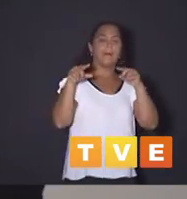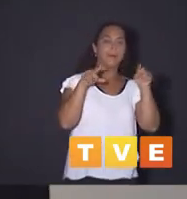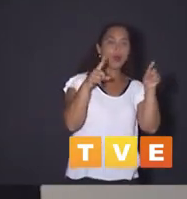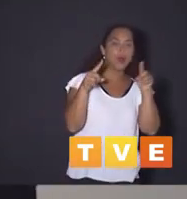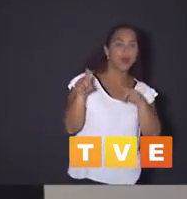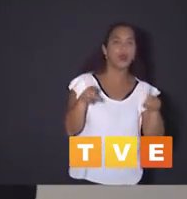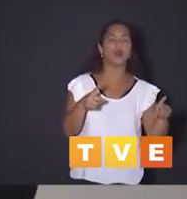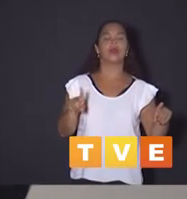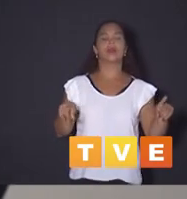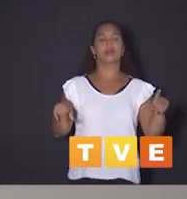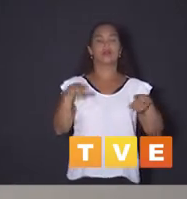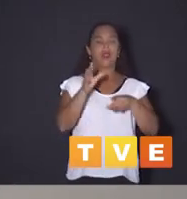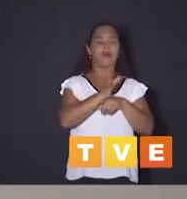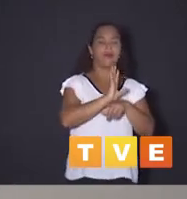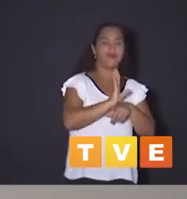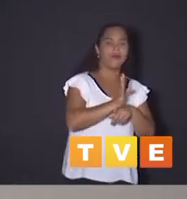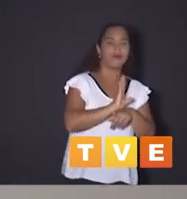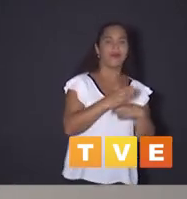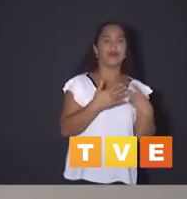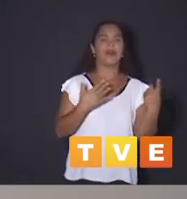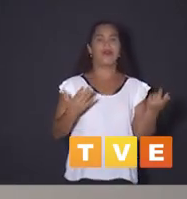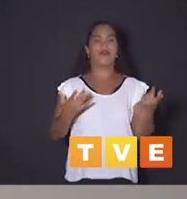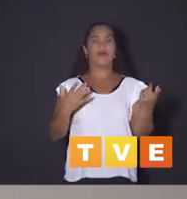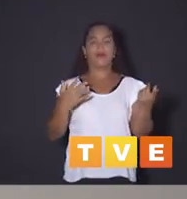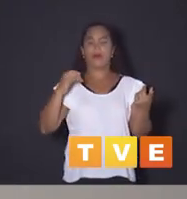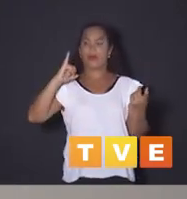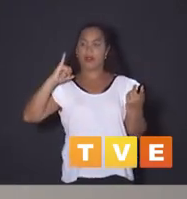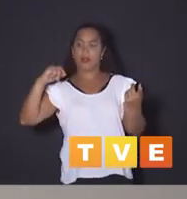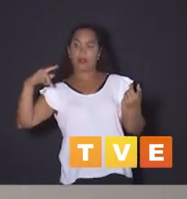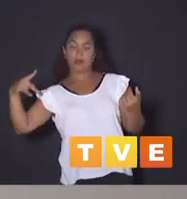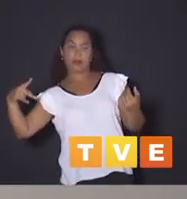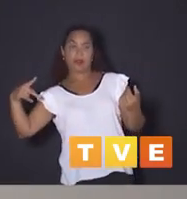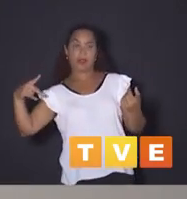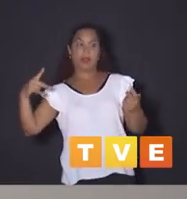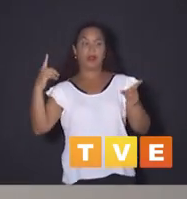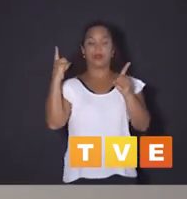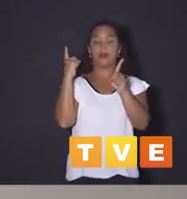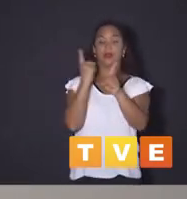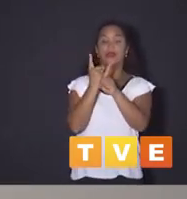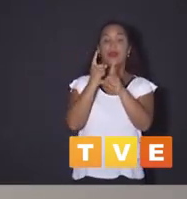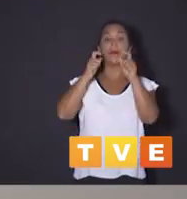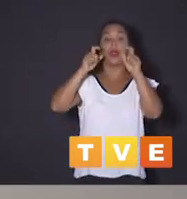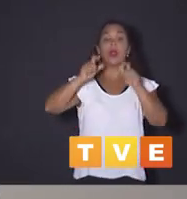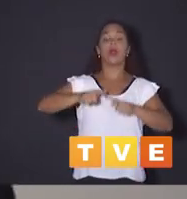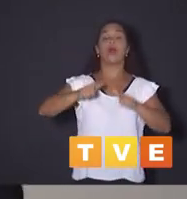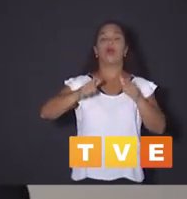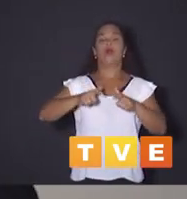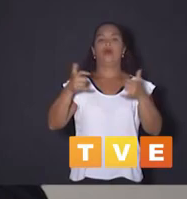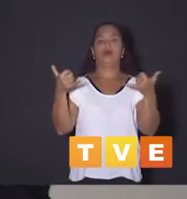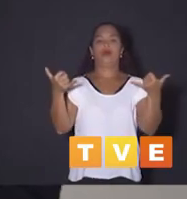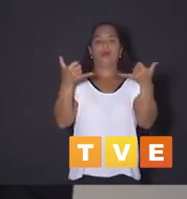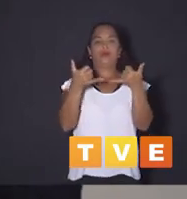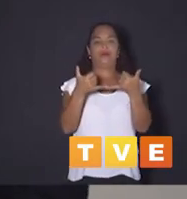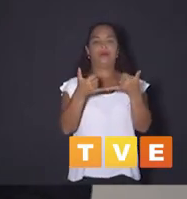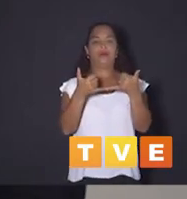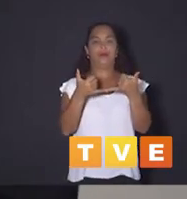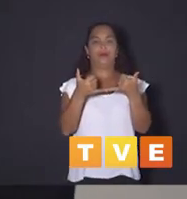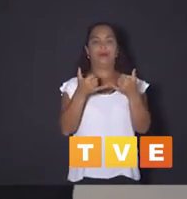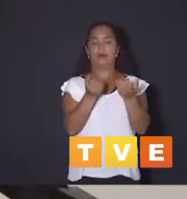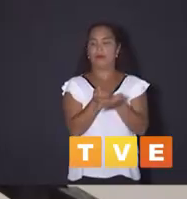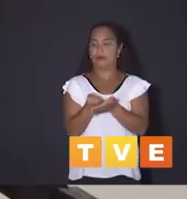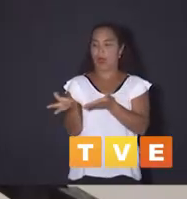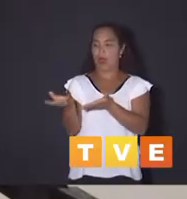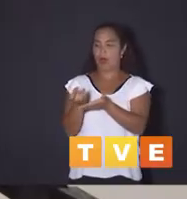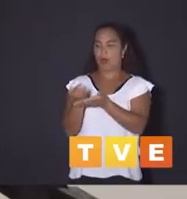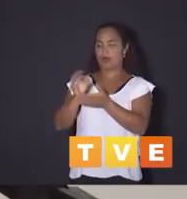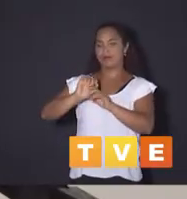tais tipos de filme ele identifica através de seu ip de onde você está logado ele devolve imediatamente com informações que parecem